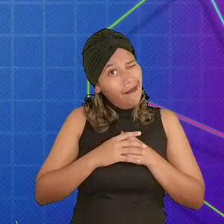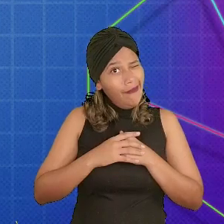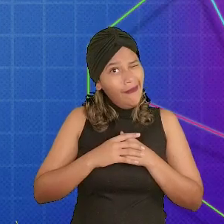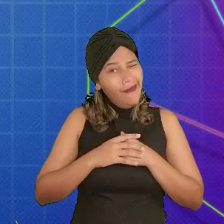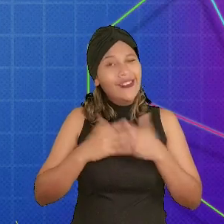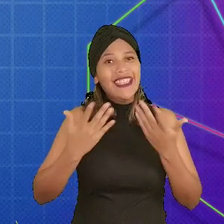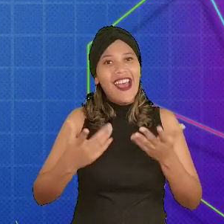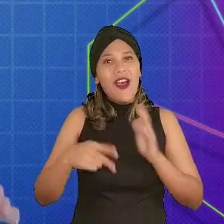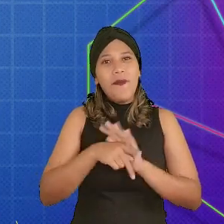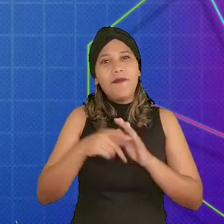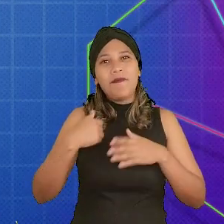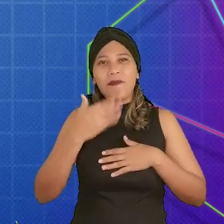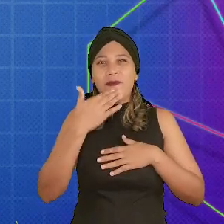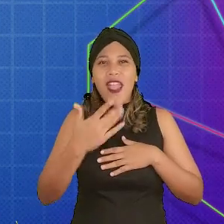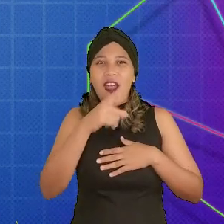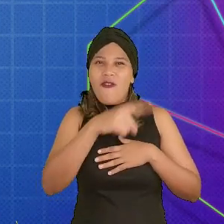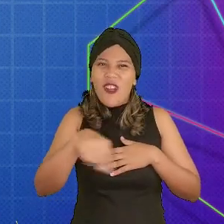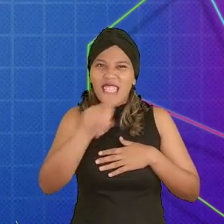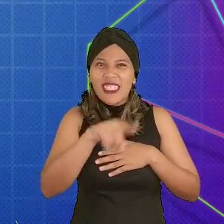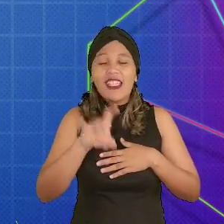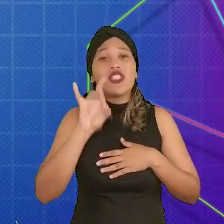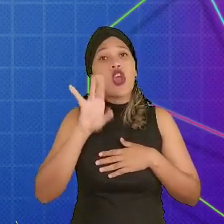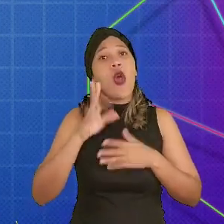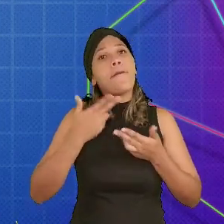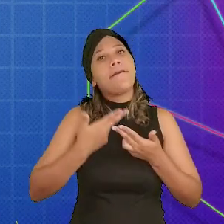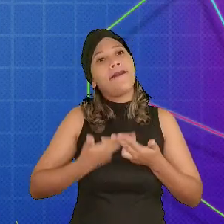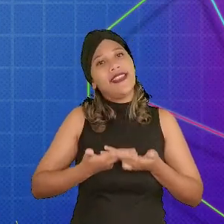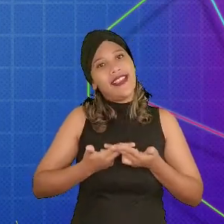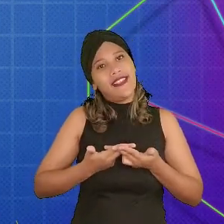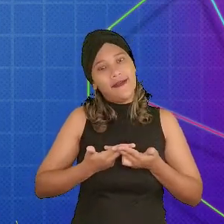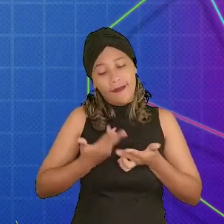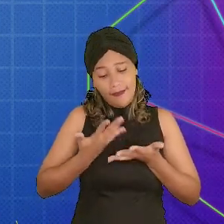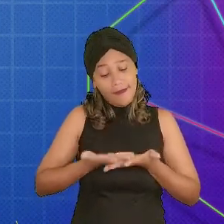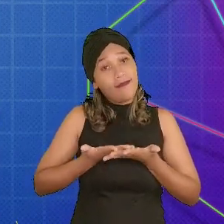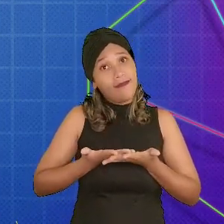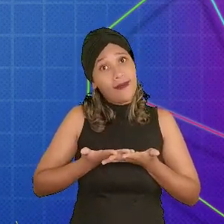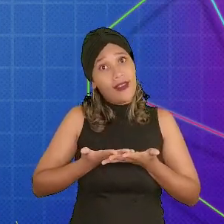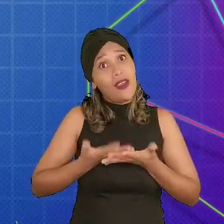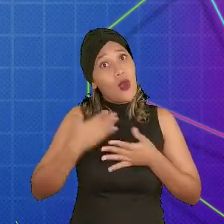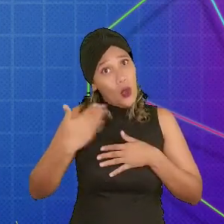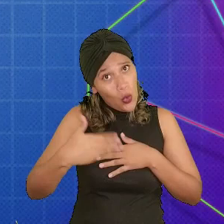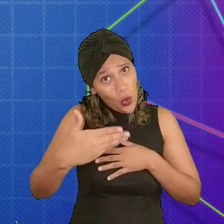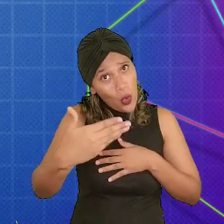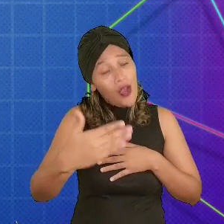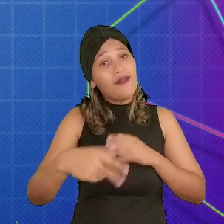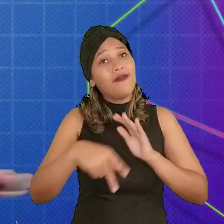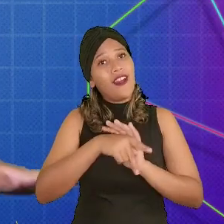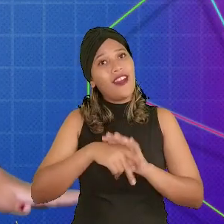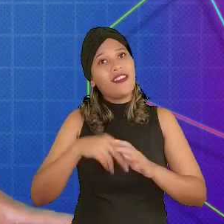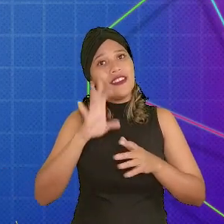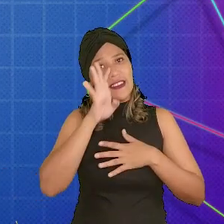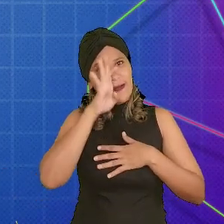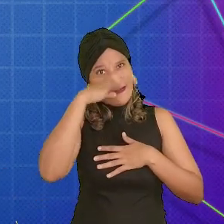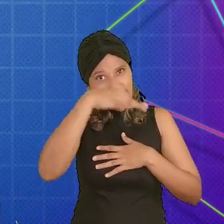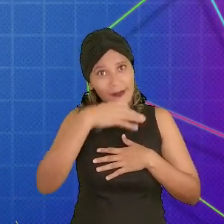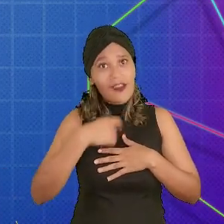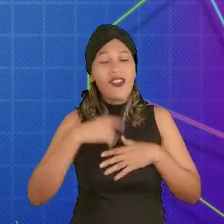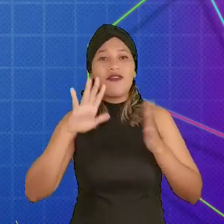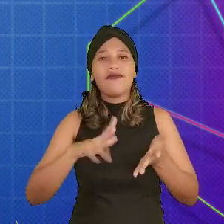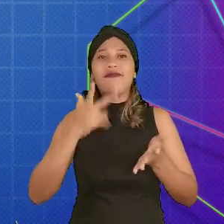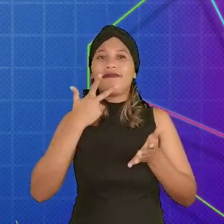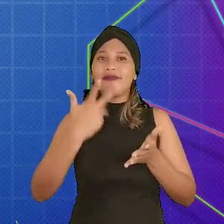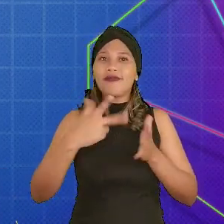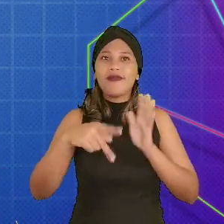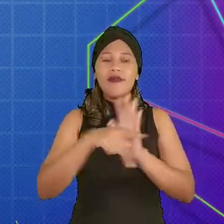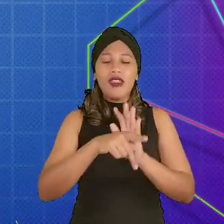começando. Então, eu peço para vocês só um pouco de paciência e persistência quando isso começar a acontecer.